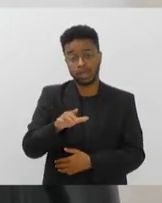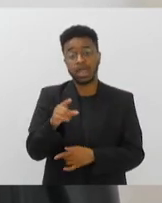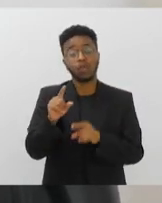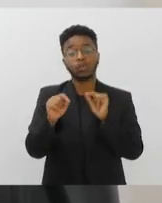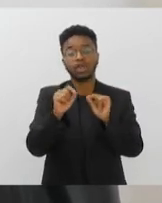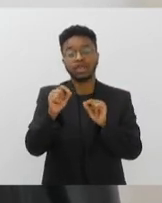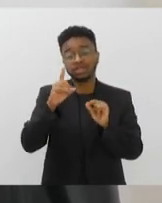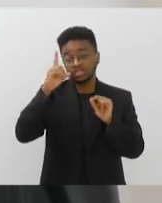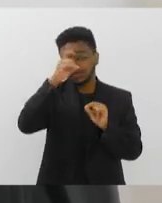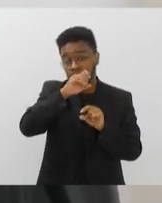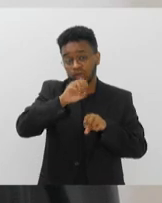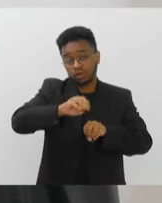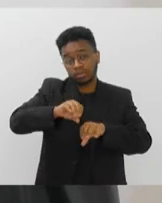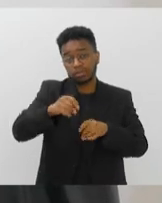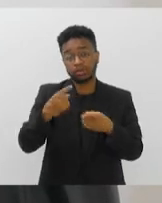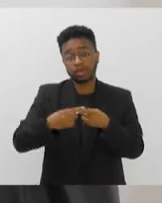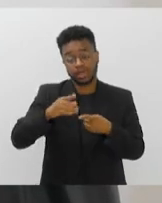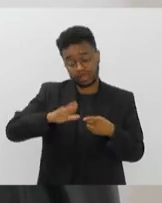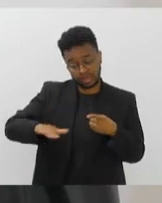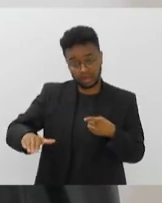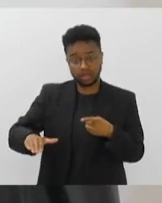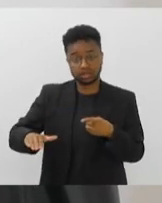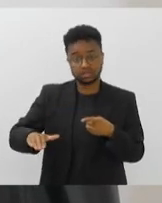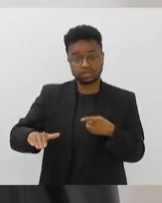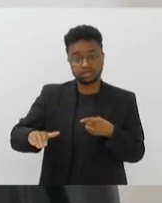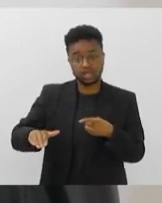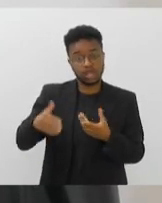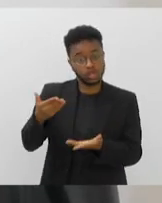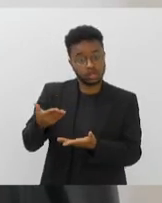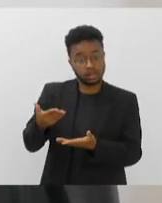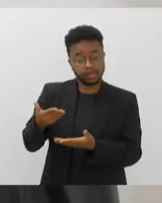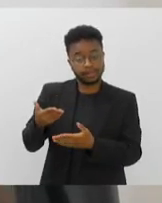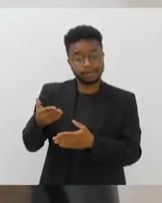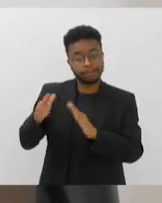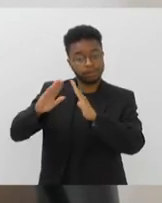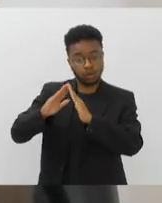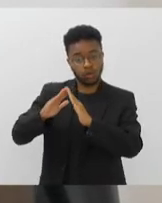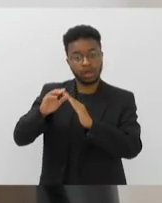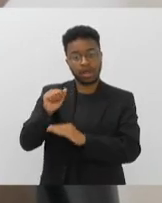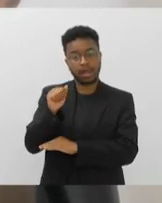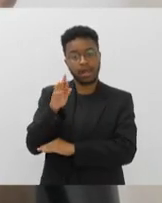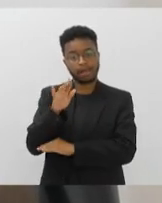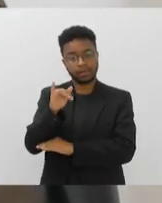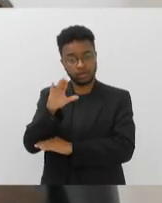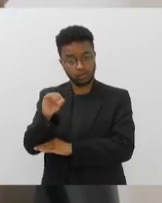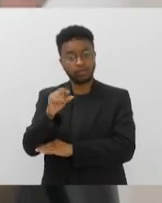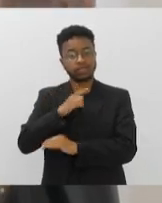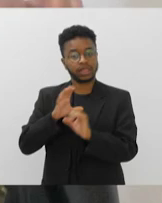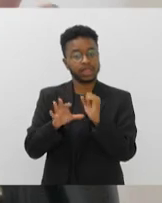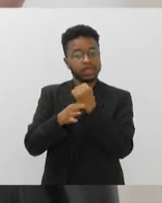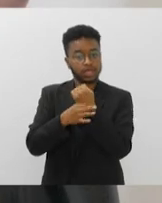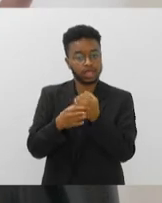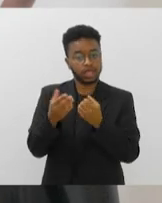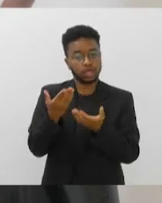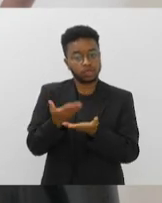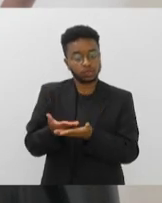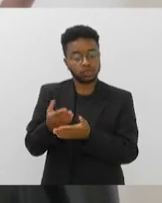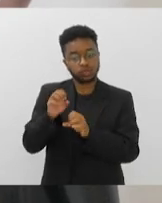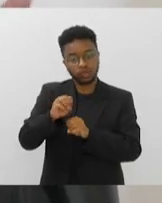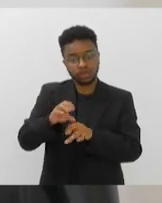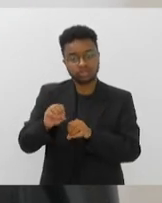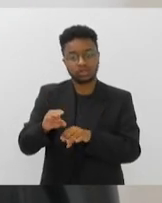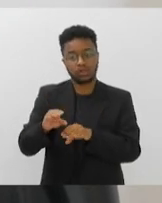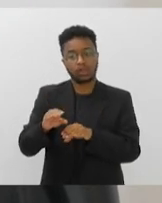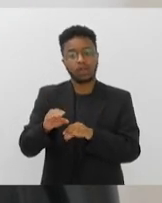ensino Porque infelizmente as crianças que estão no abrigo Elas têm a garantia educação PR forma